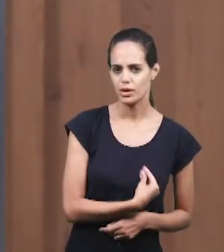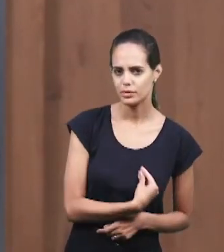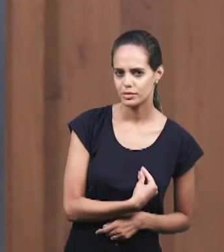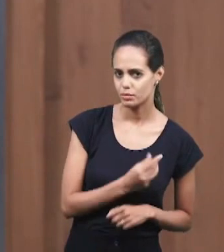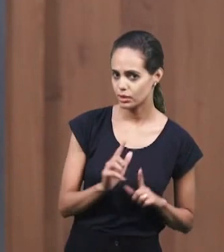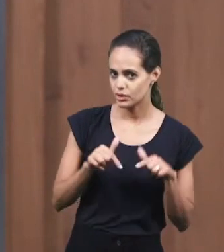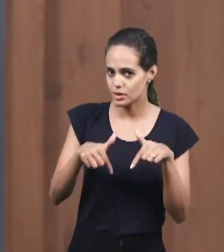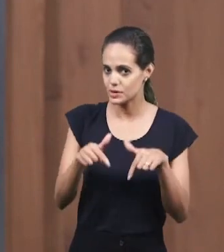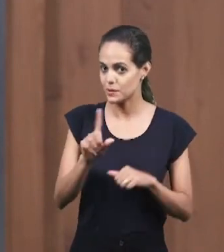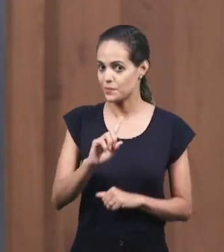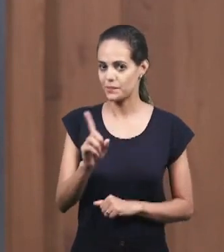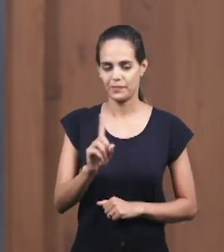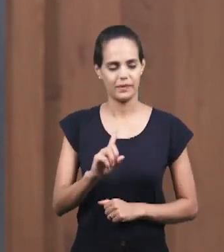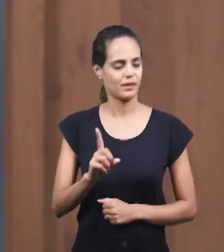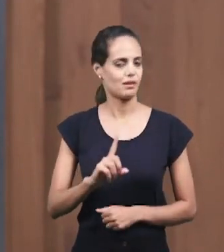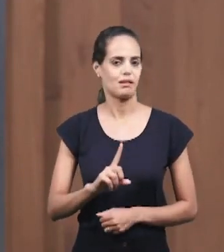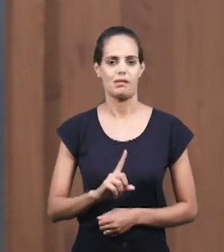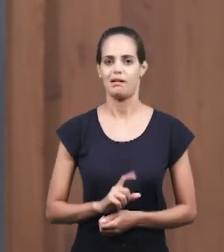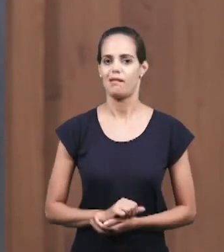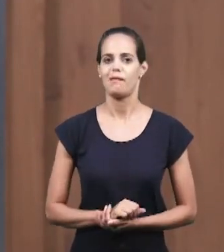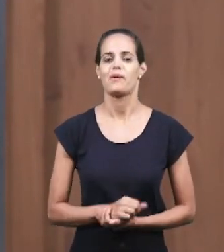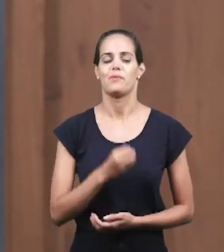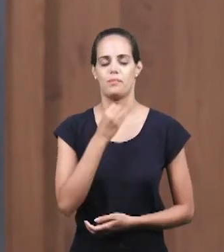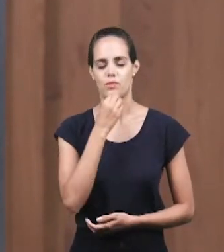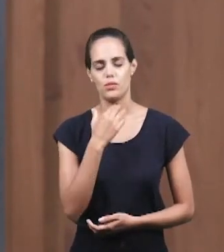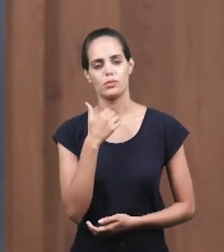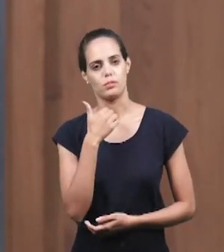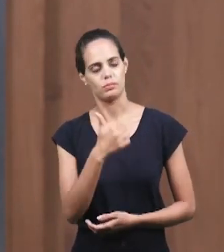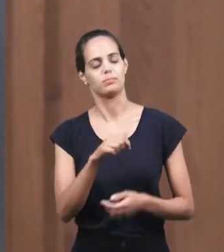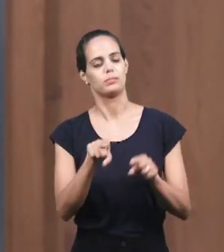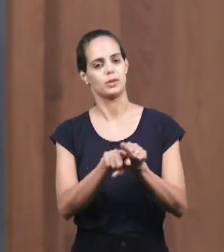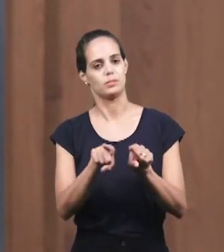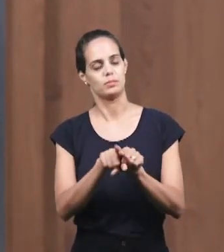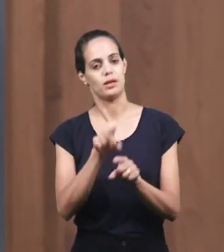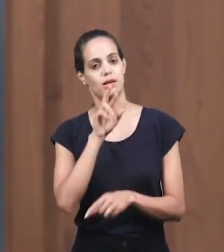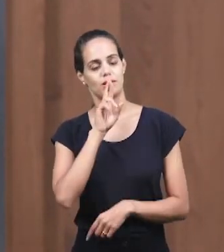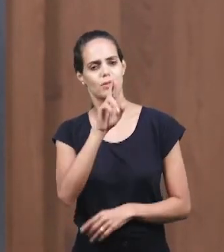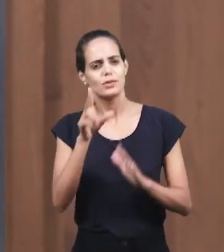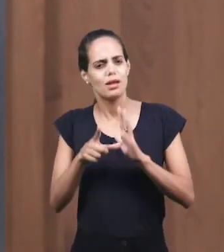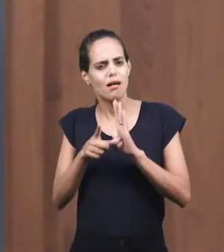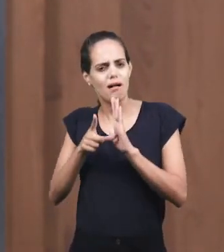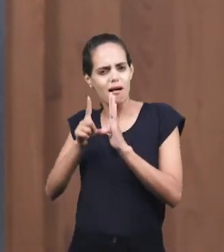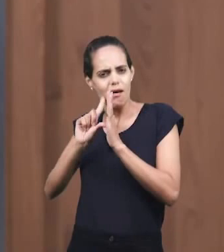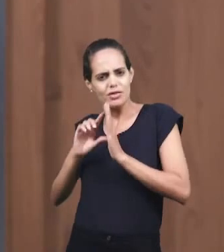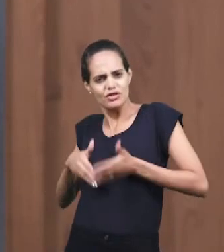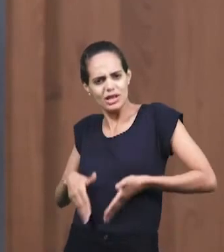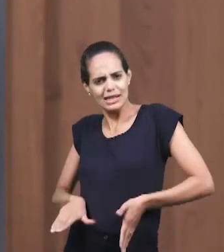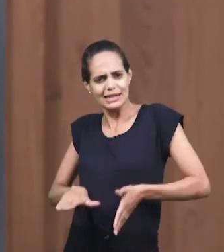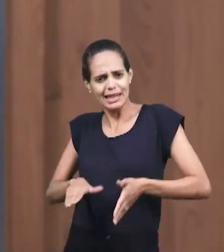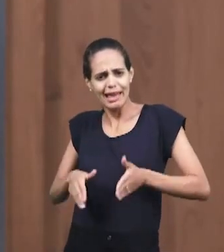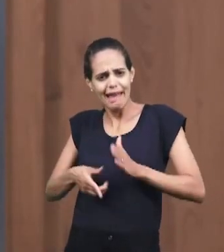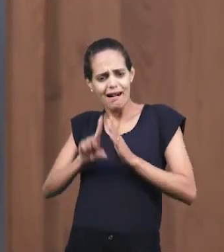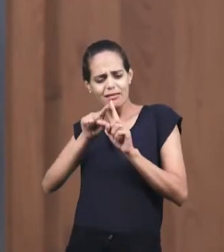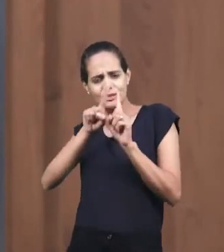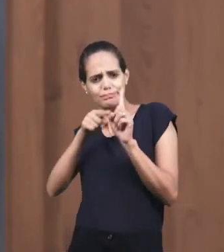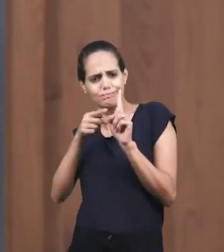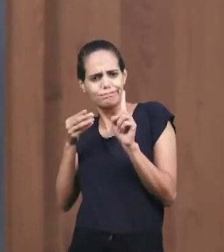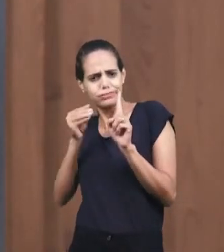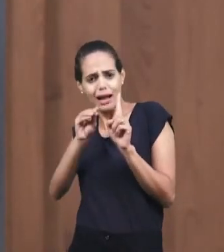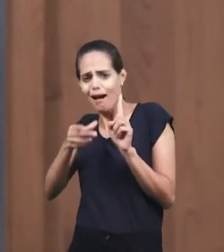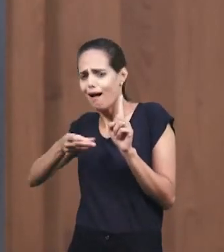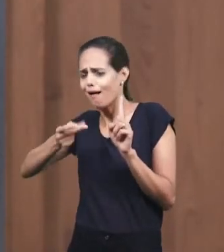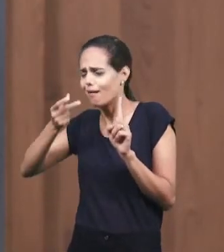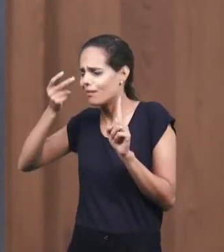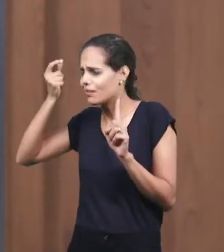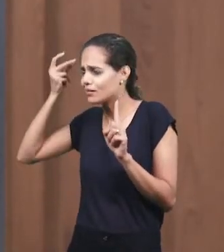do homem. Bem colocado aqui também essa expressão. E antes de nós existirmos, a nossa eleição, ou seja,